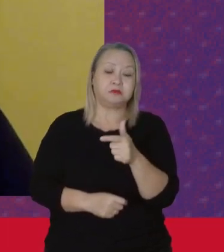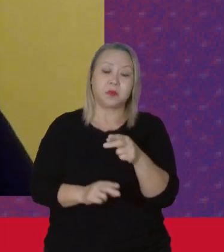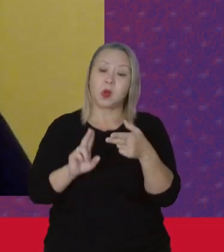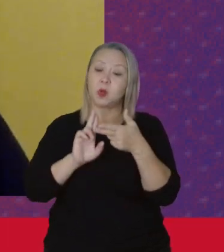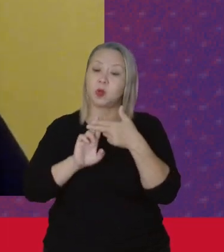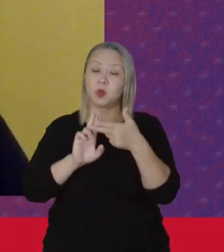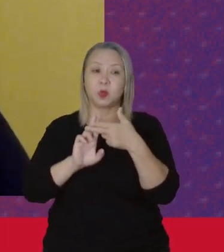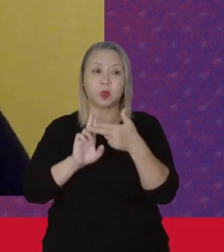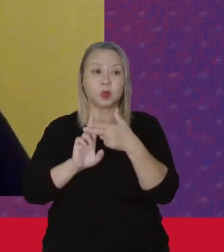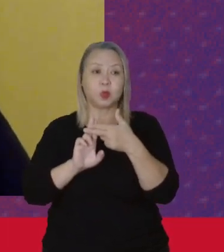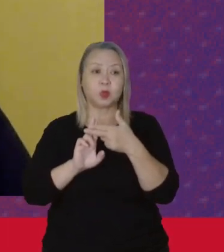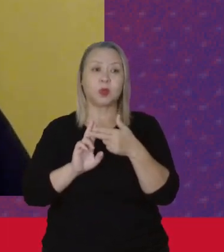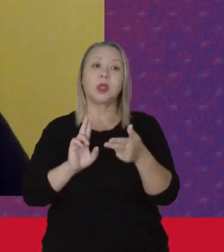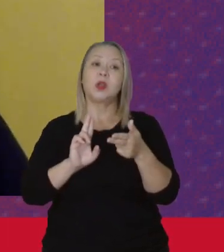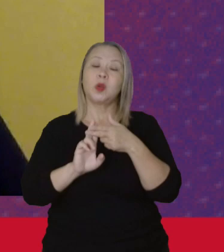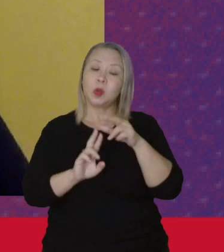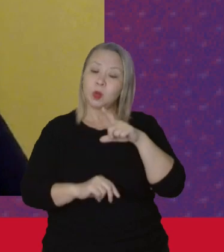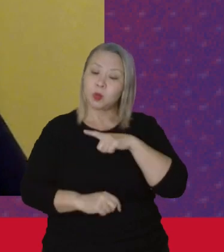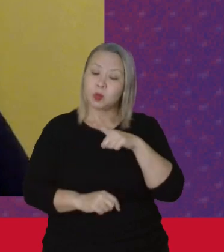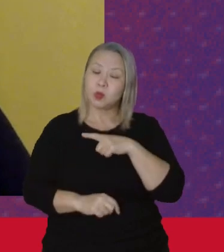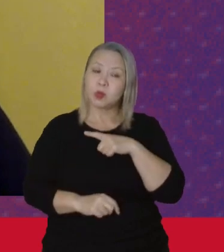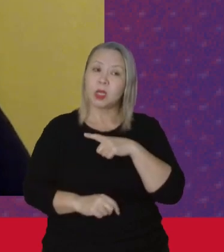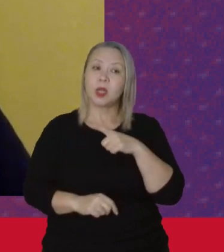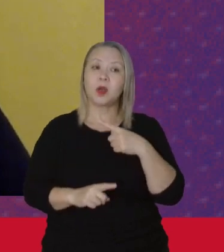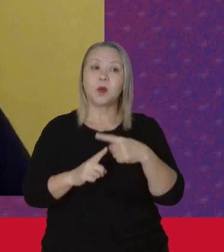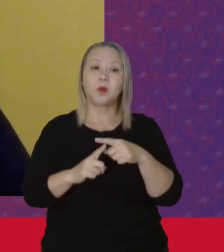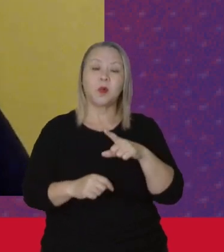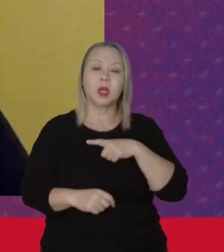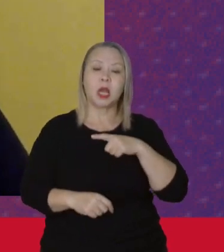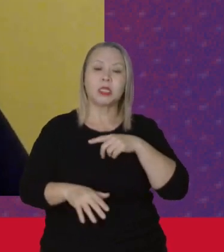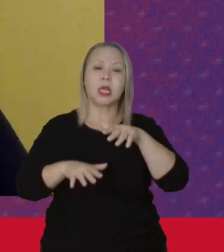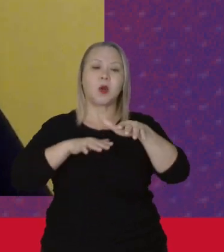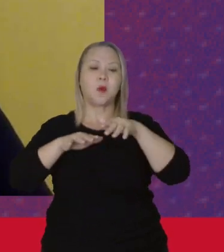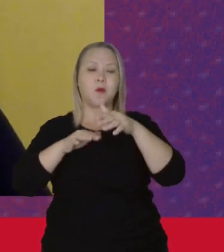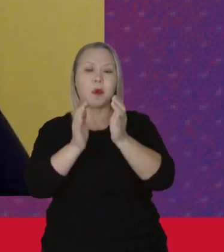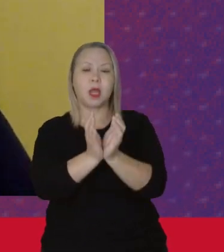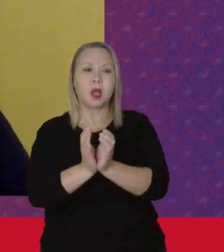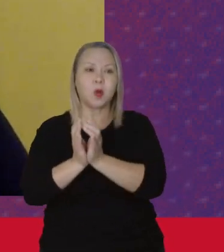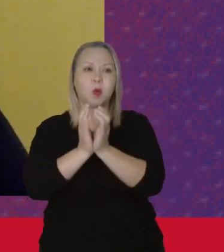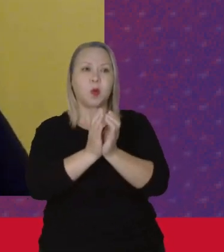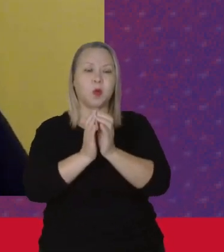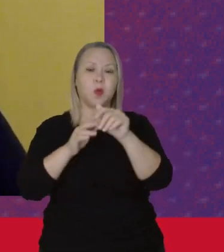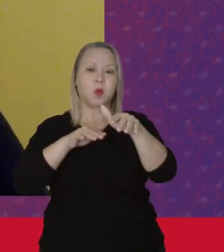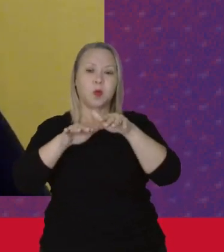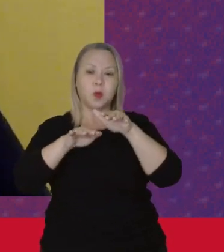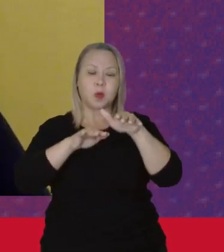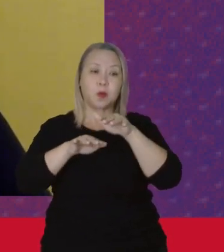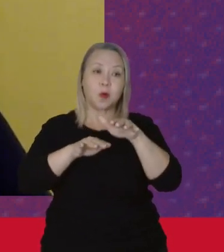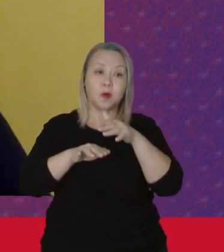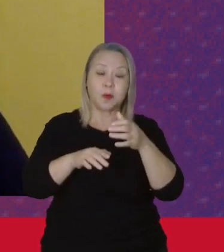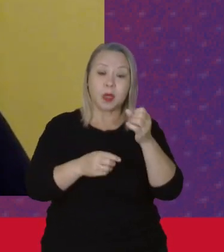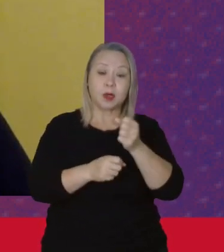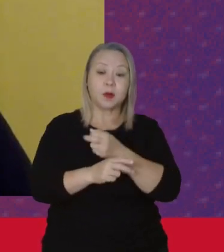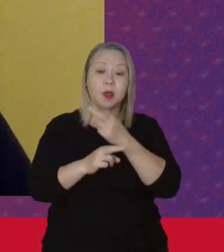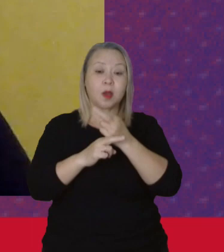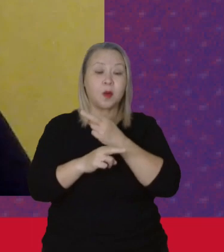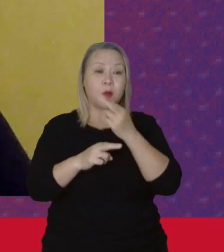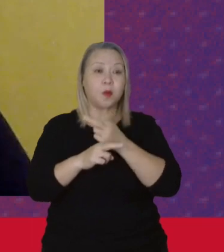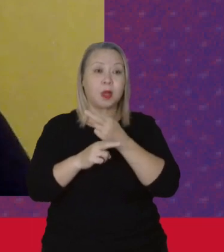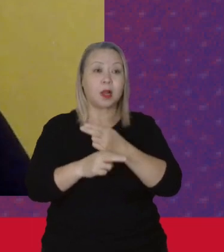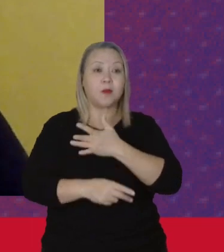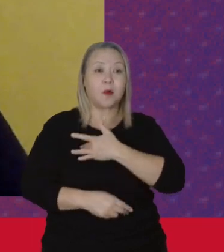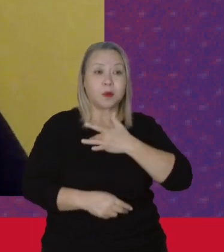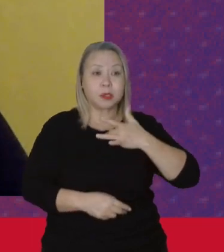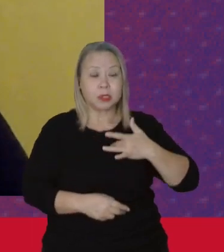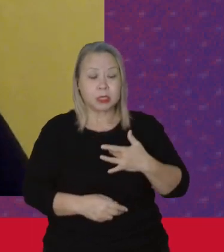né, o SUS só existe porque existiu um movimento importante, que foi o movimento pela reforma sanitária, no momento